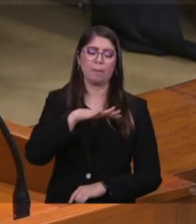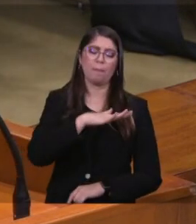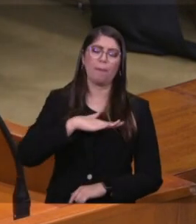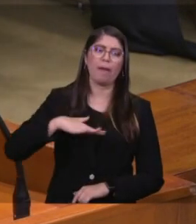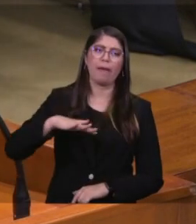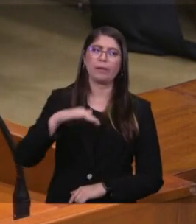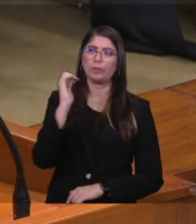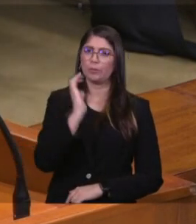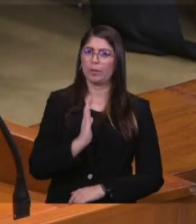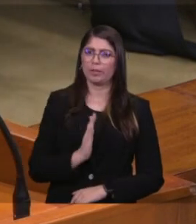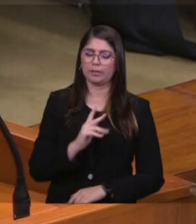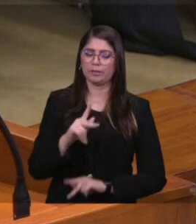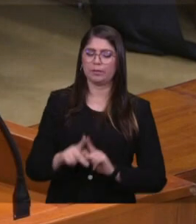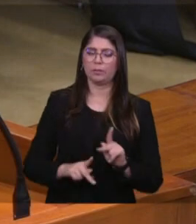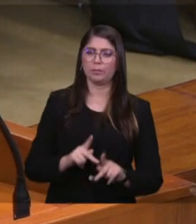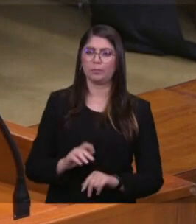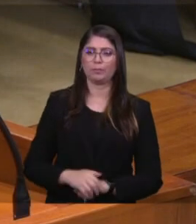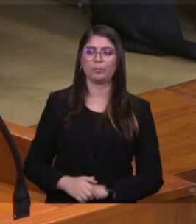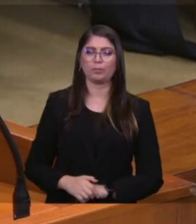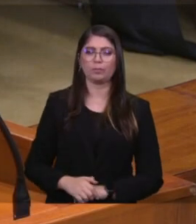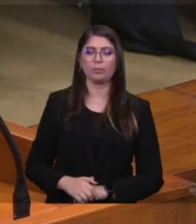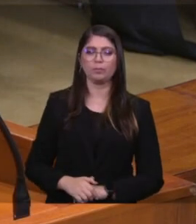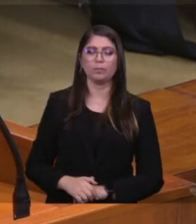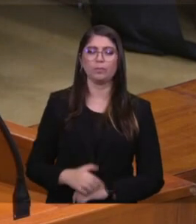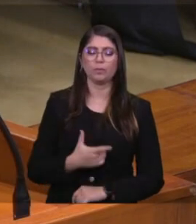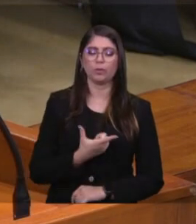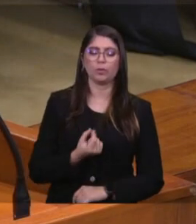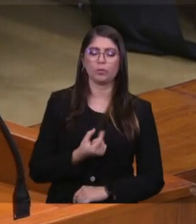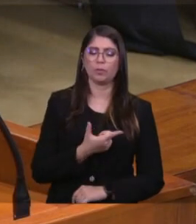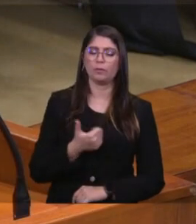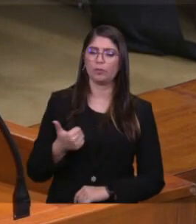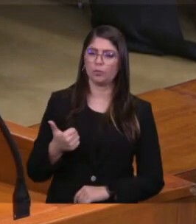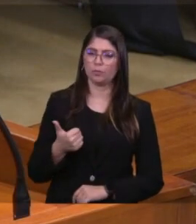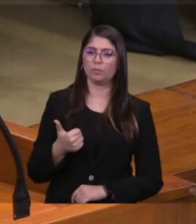brasileiro, a PNAD de 2021, ministro Fachin,